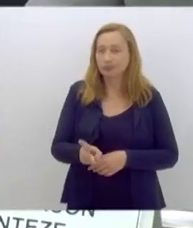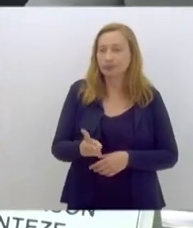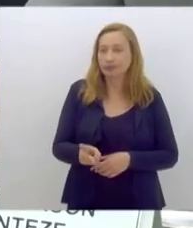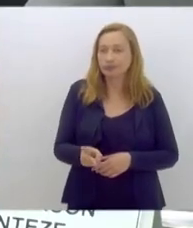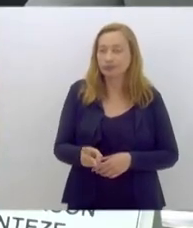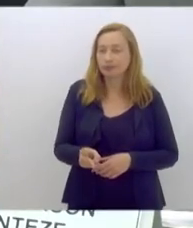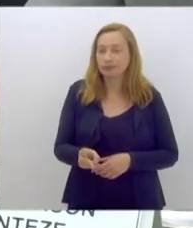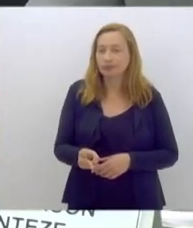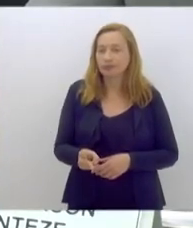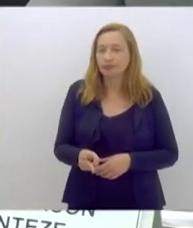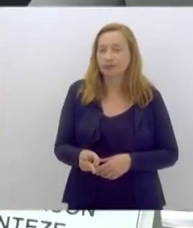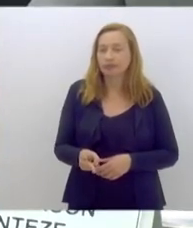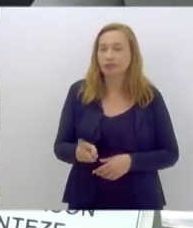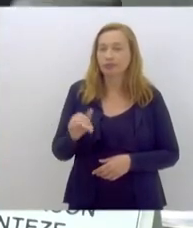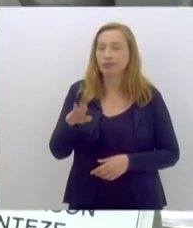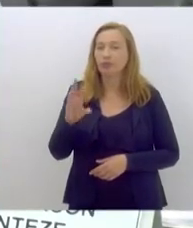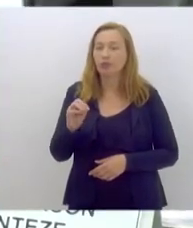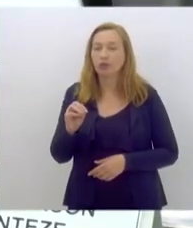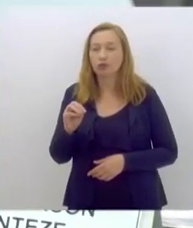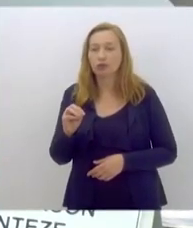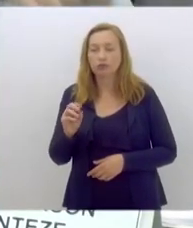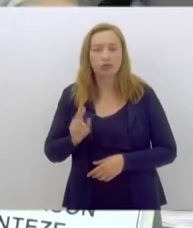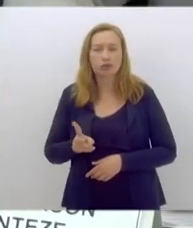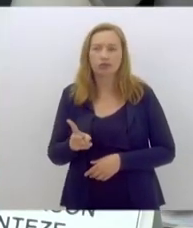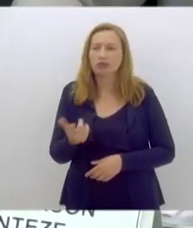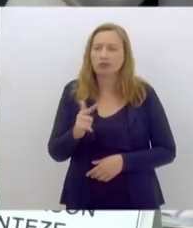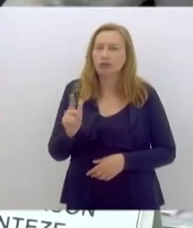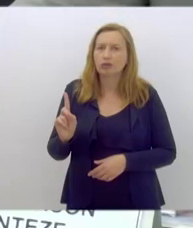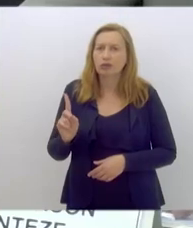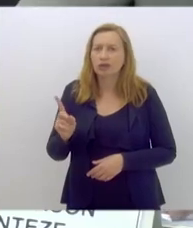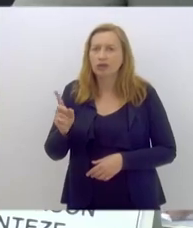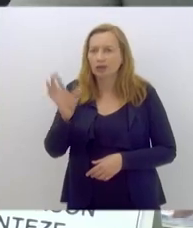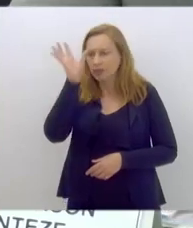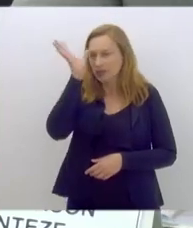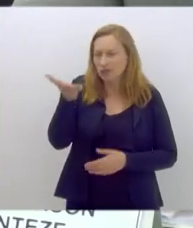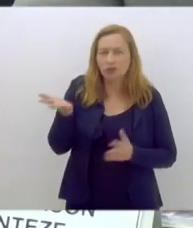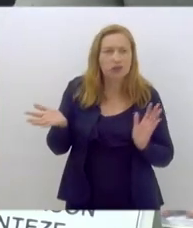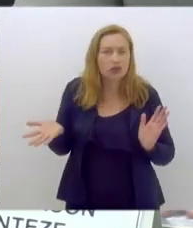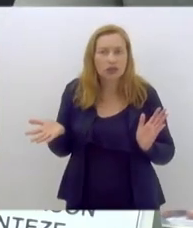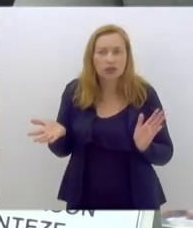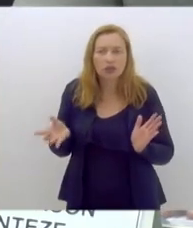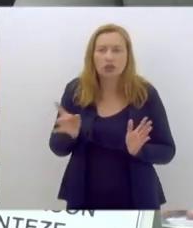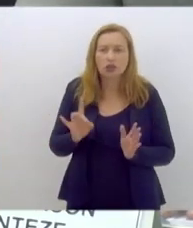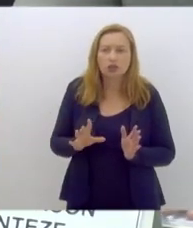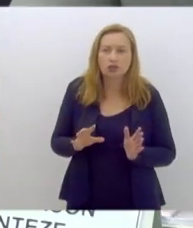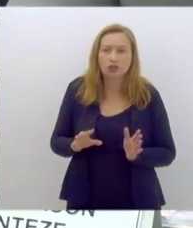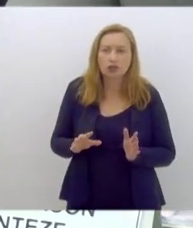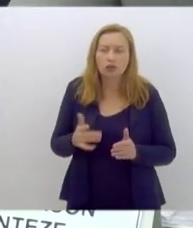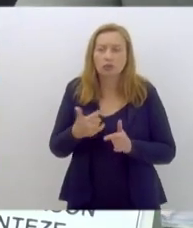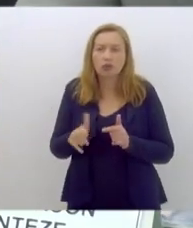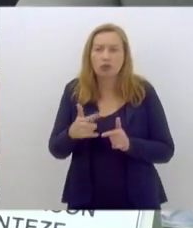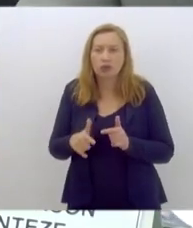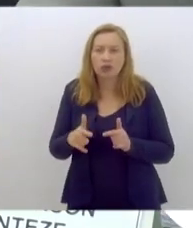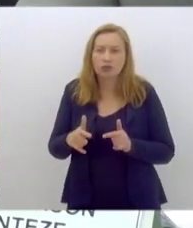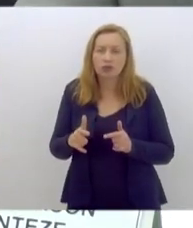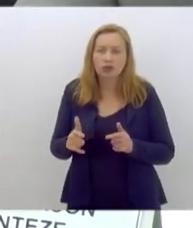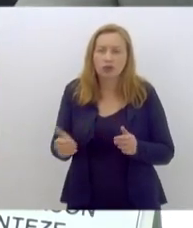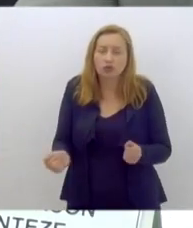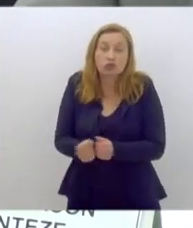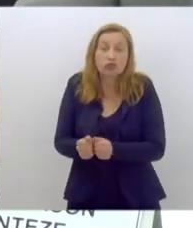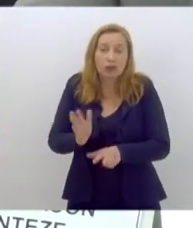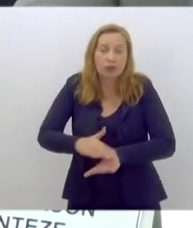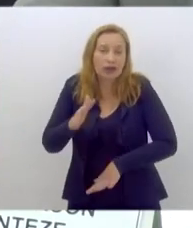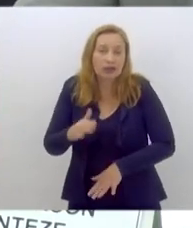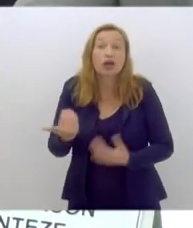ficando por causa do abando de permanência irmão então isso não é a solução você só adiar um problema então